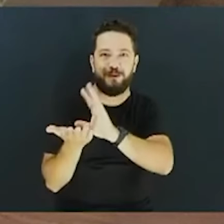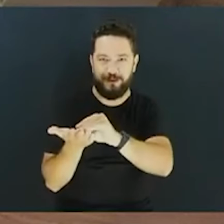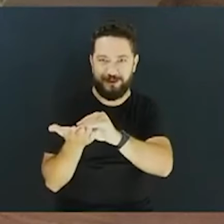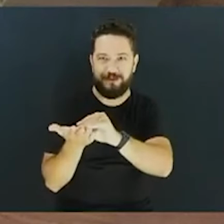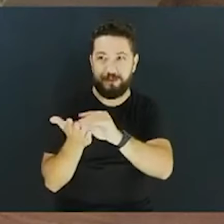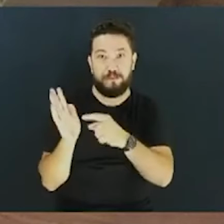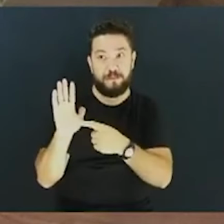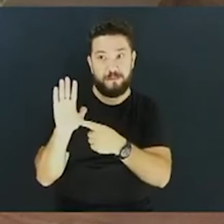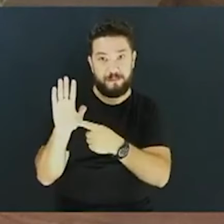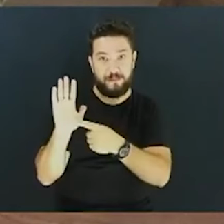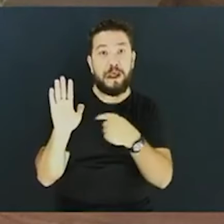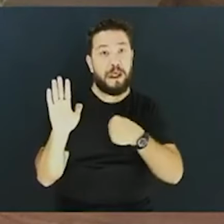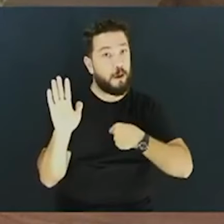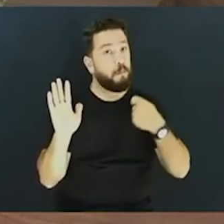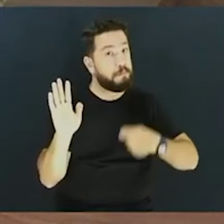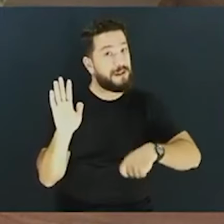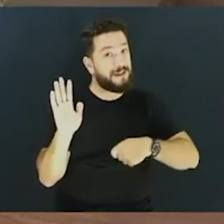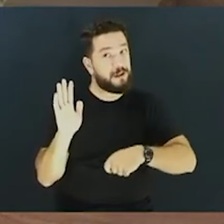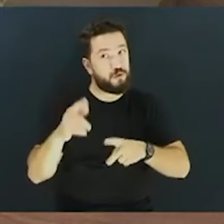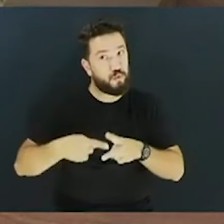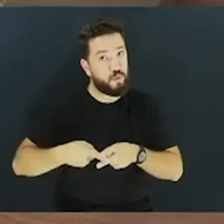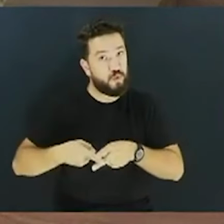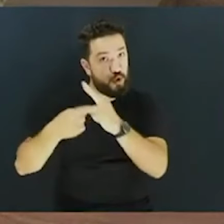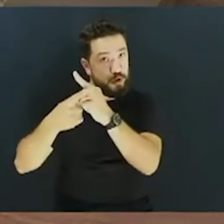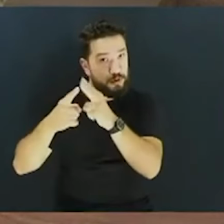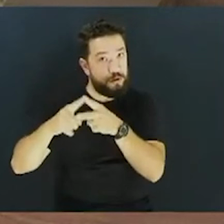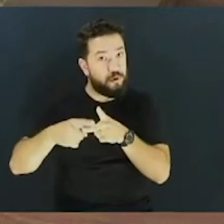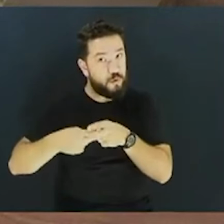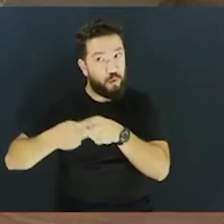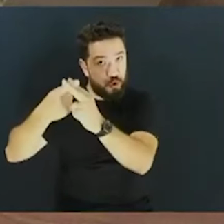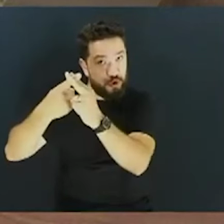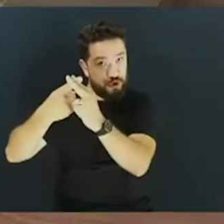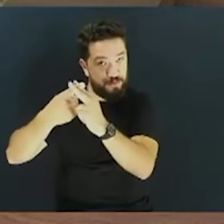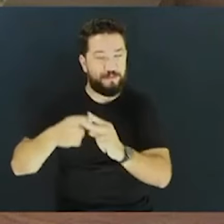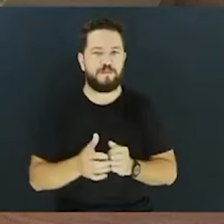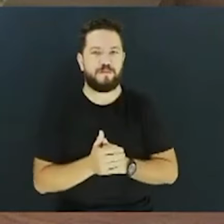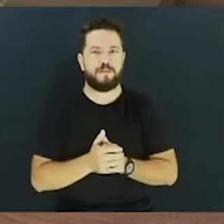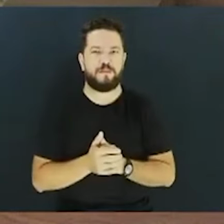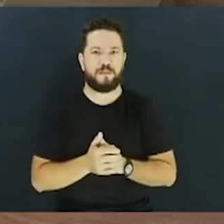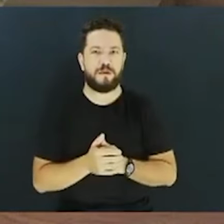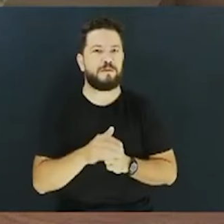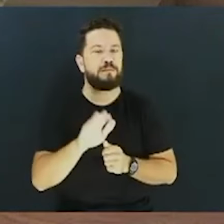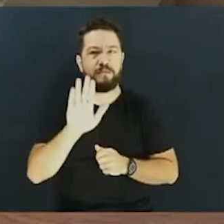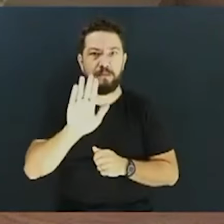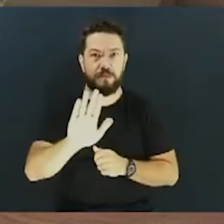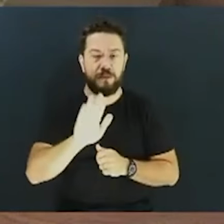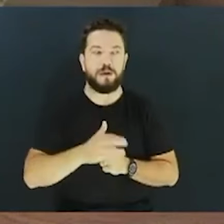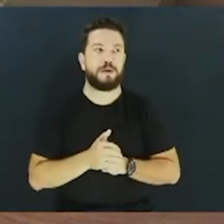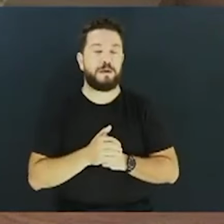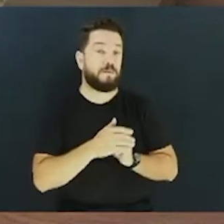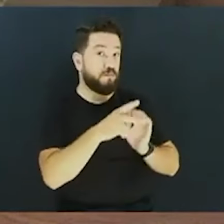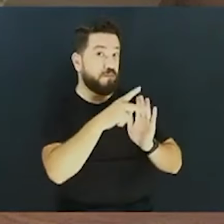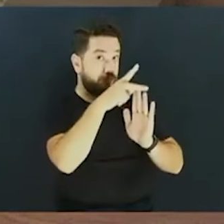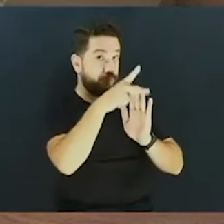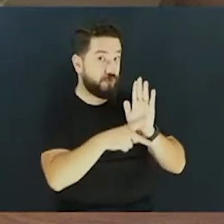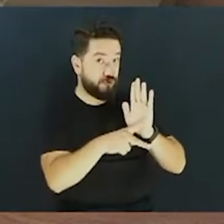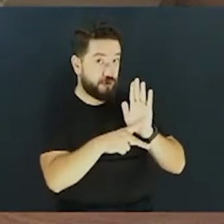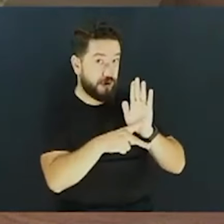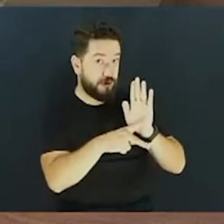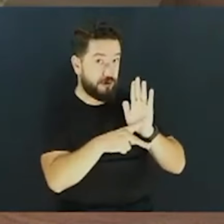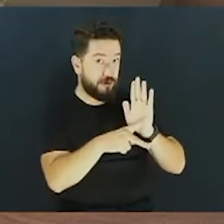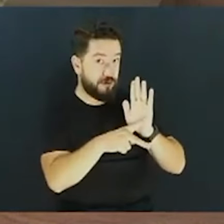Primeiro, a autoria do projeto que trata da criação de